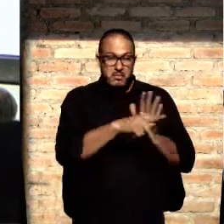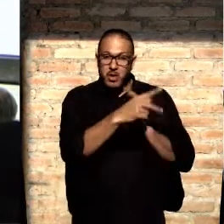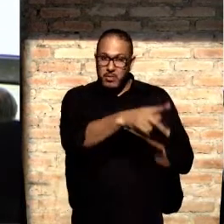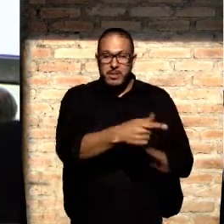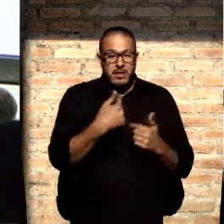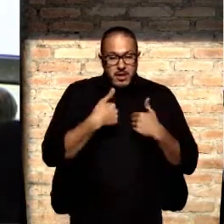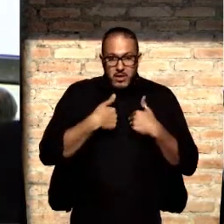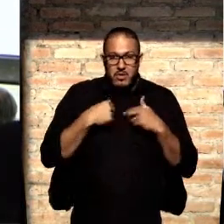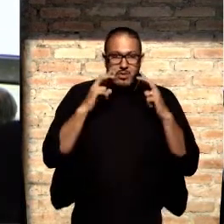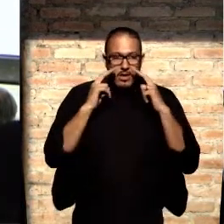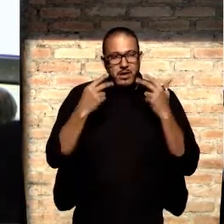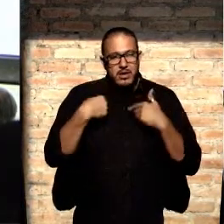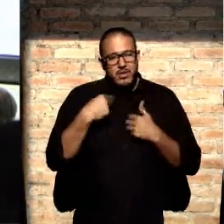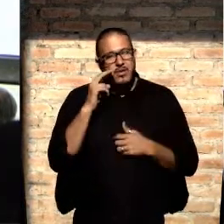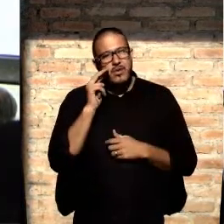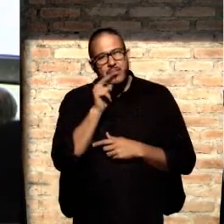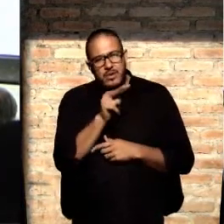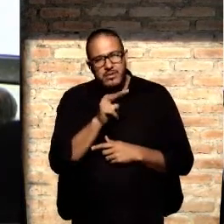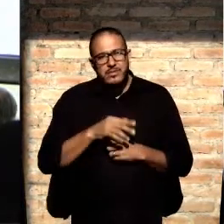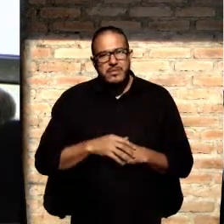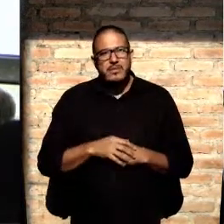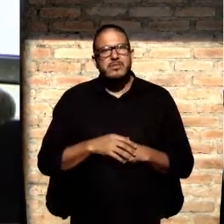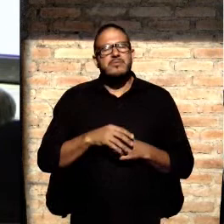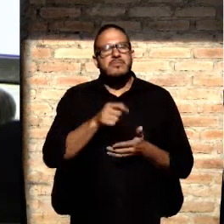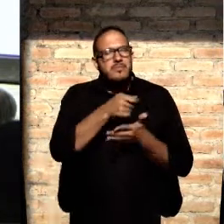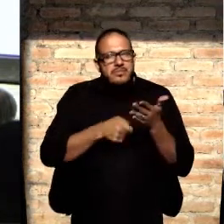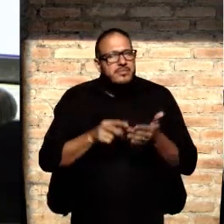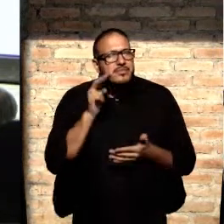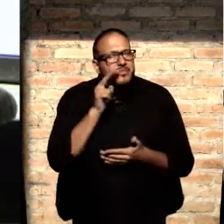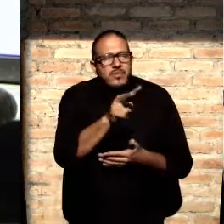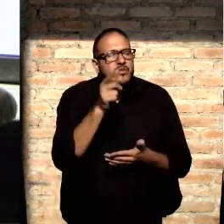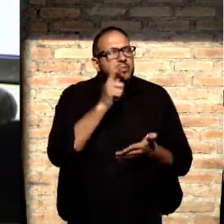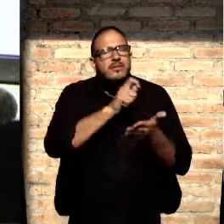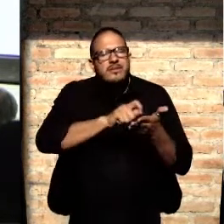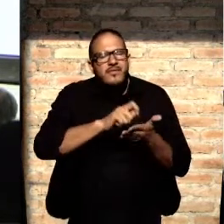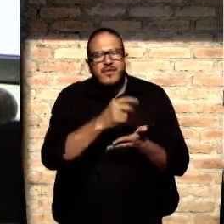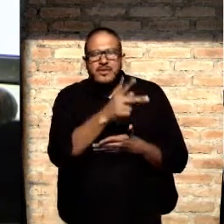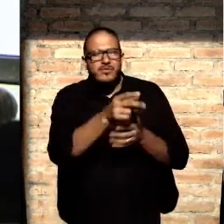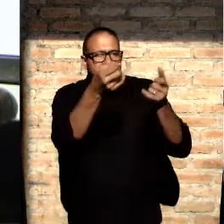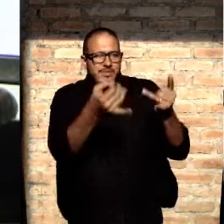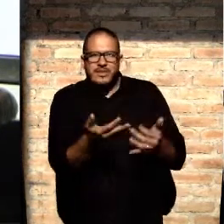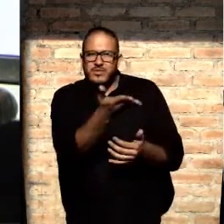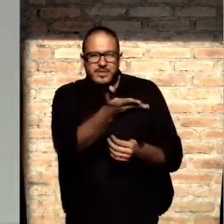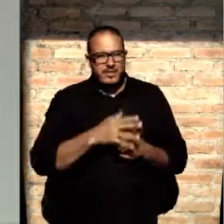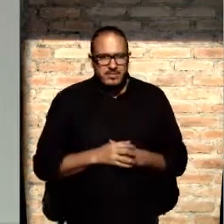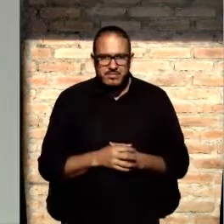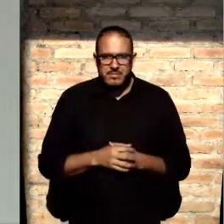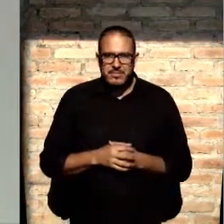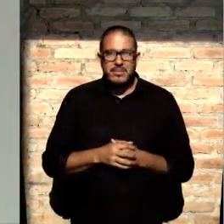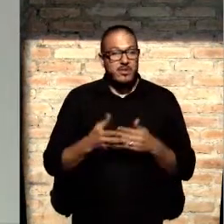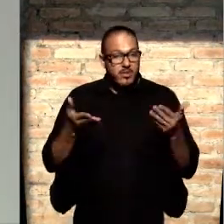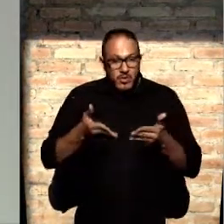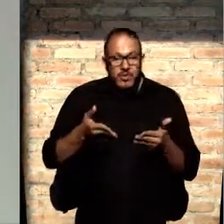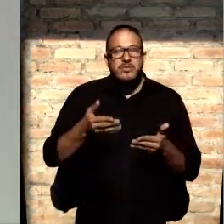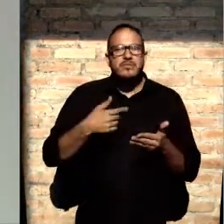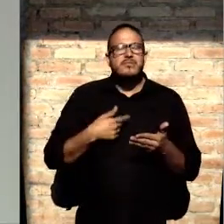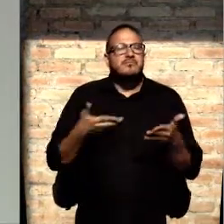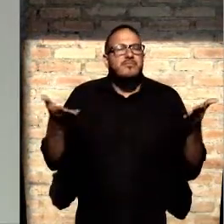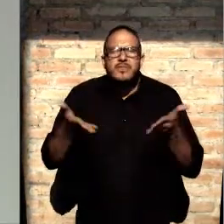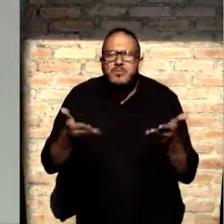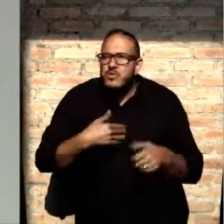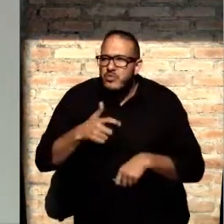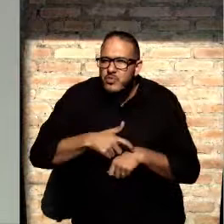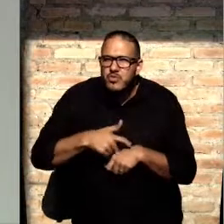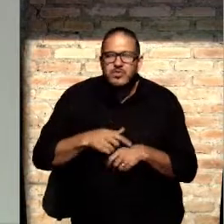óleo e é inútil não consigo entender coisa apenas atual totalmente atual